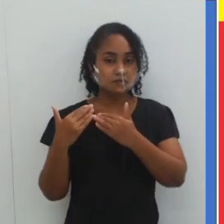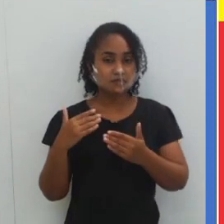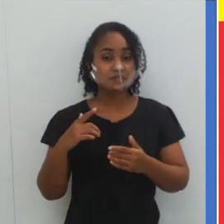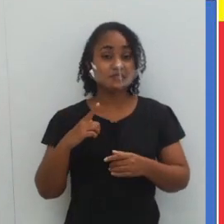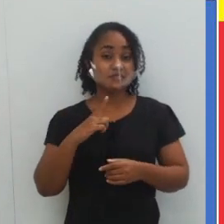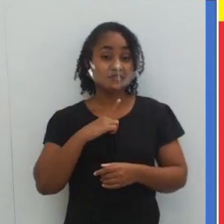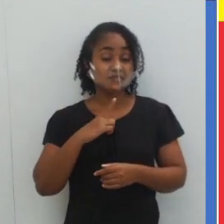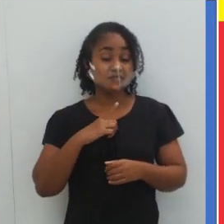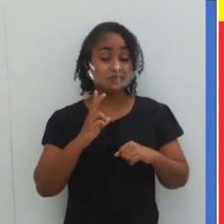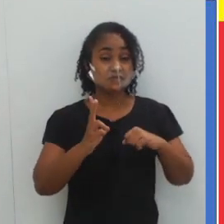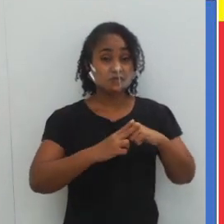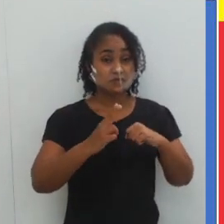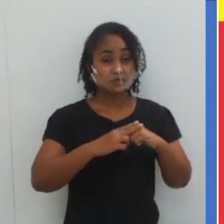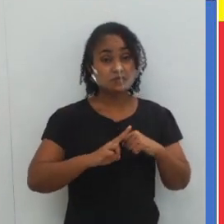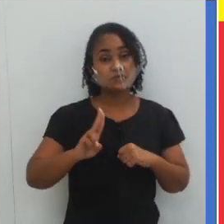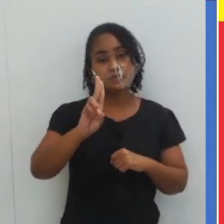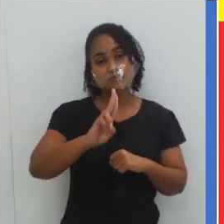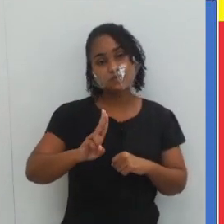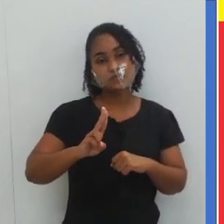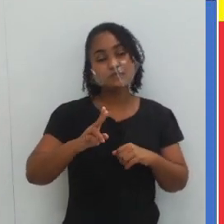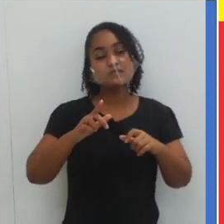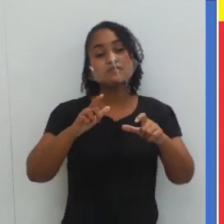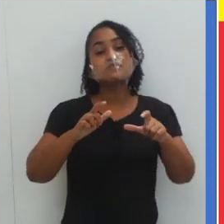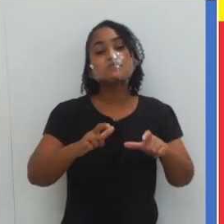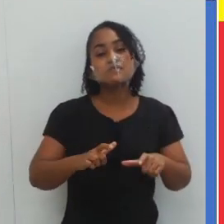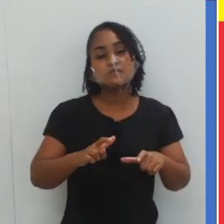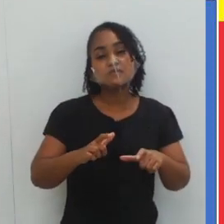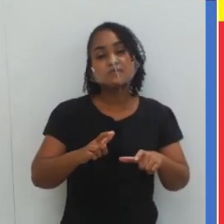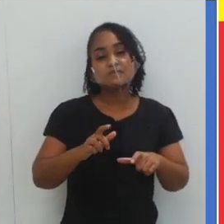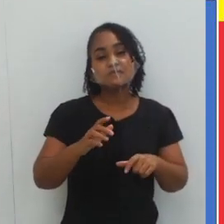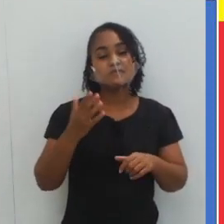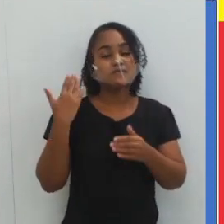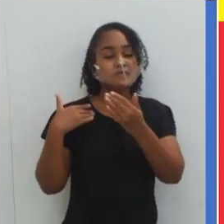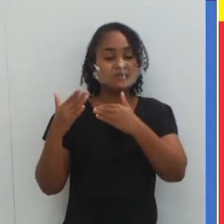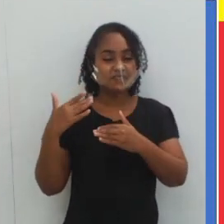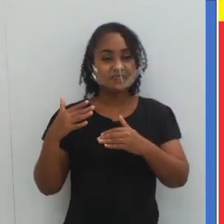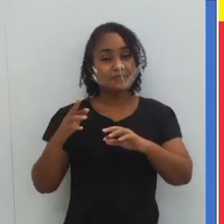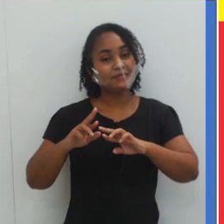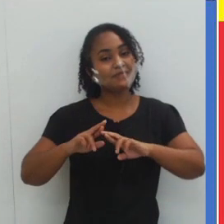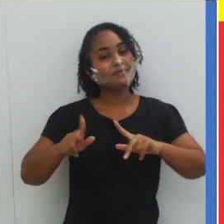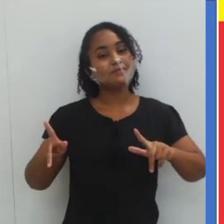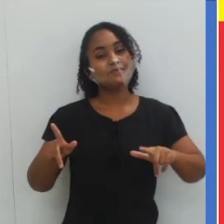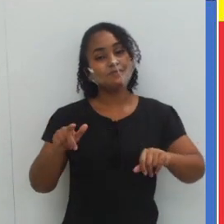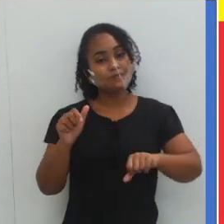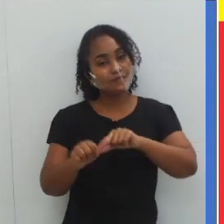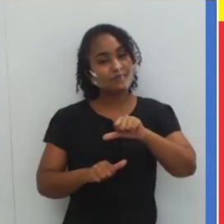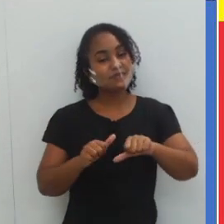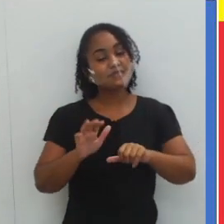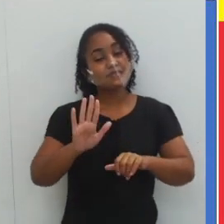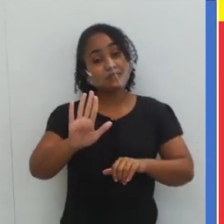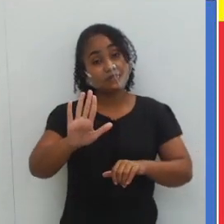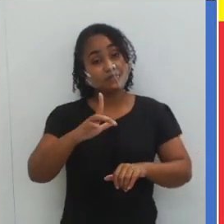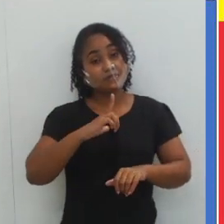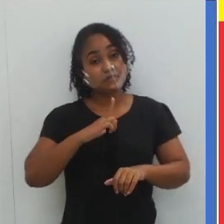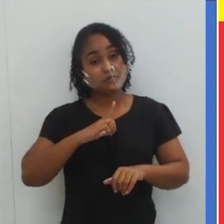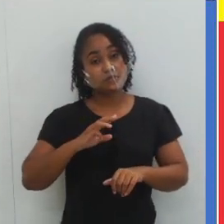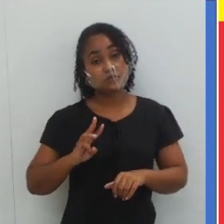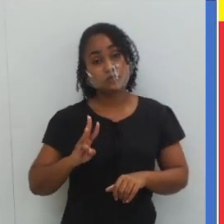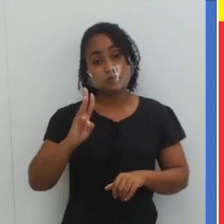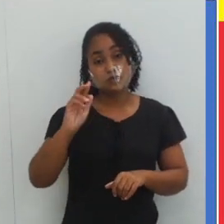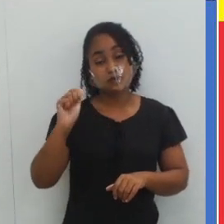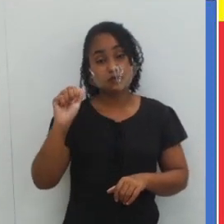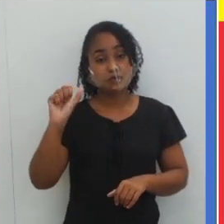no passado e os verbos que a gente utiliza estão no passado, só que são diferentes. Então a gente tem aí